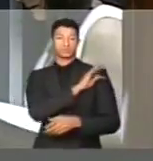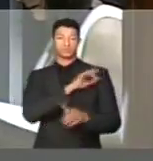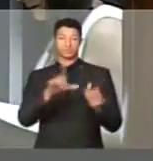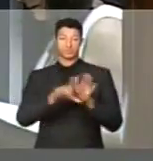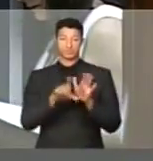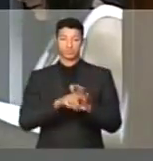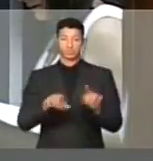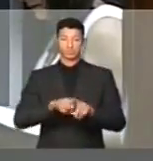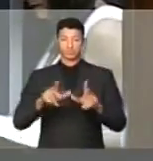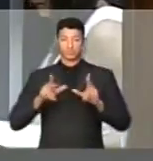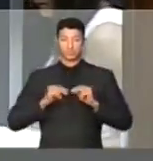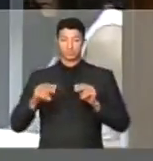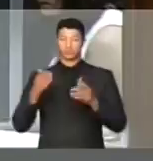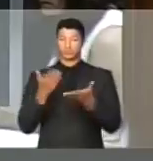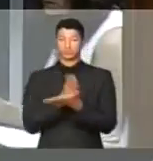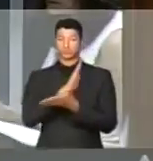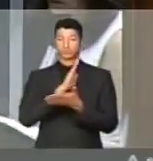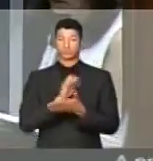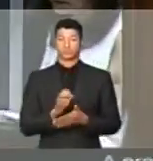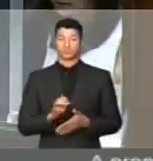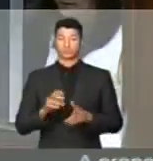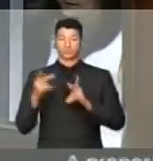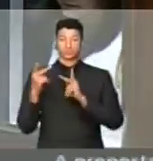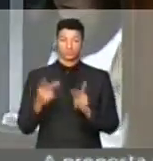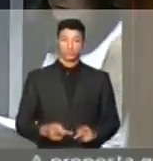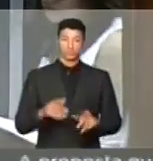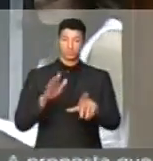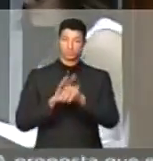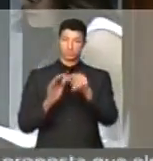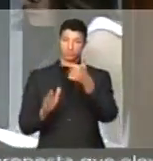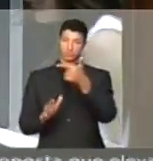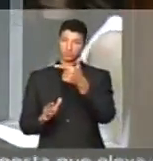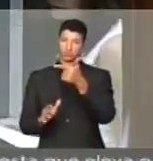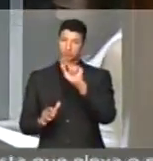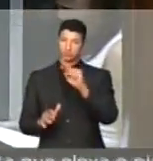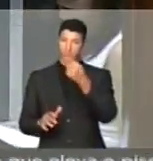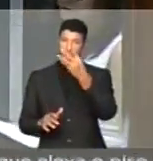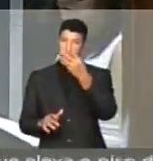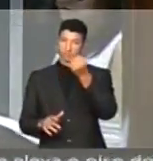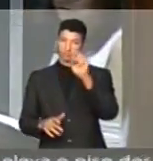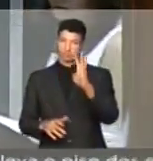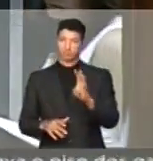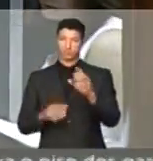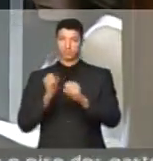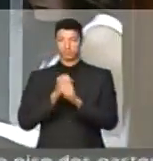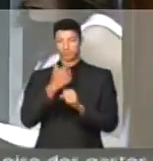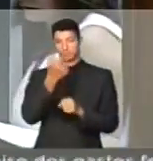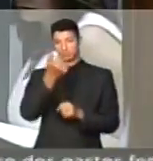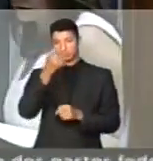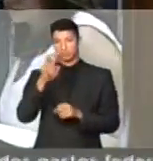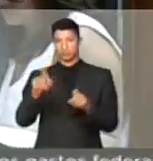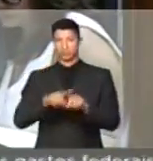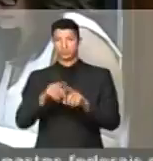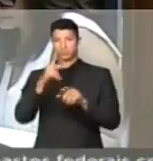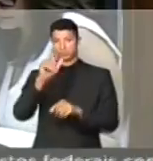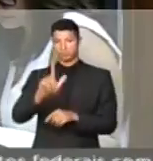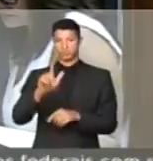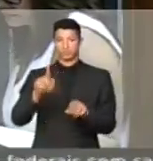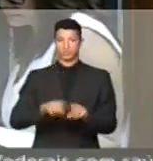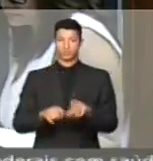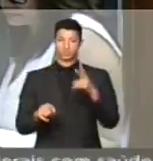legislativa e, no mérito, pela aprovação do projeto de lei número 2.384 de 2015 e do PL